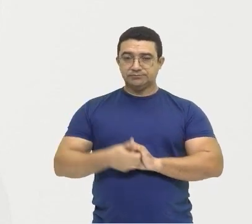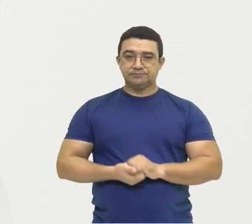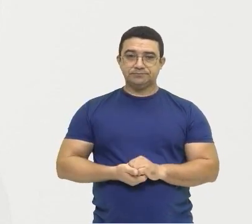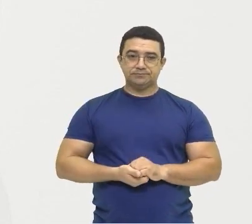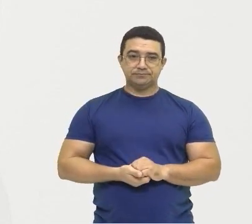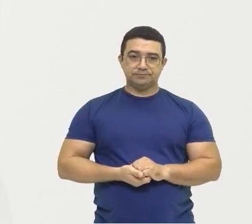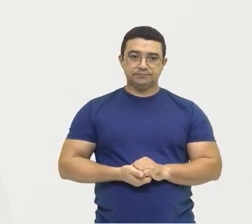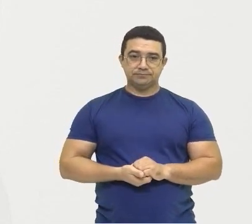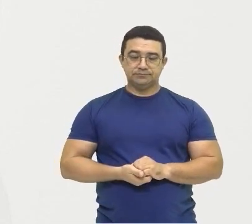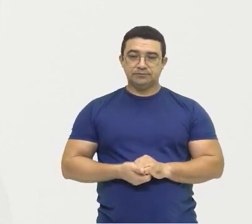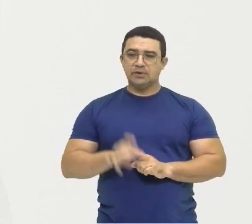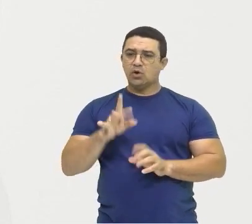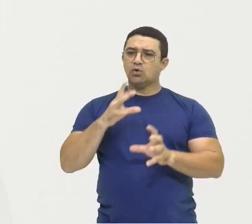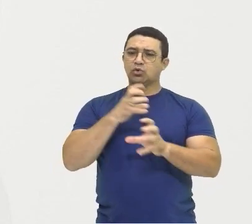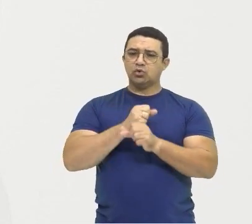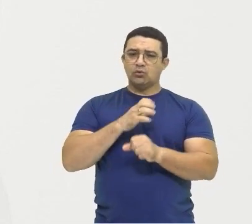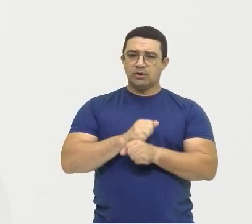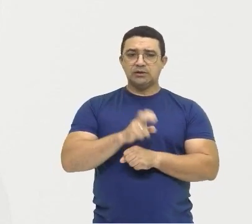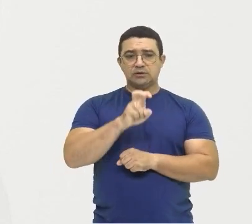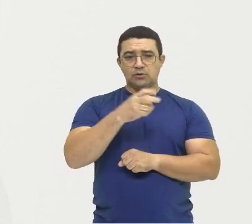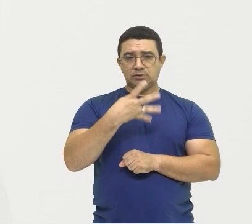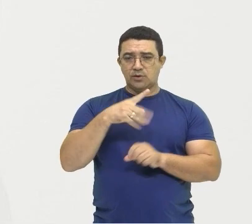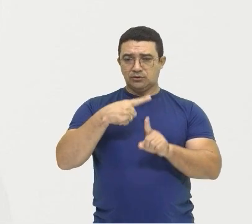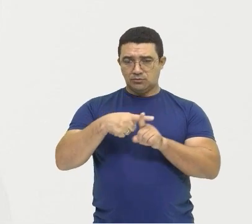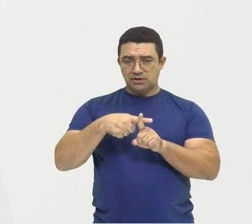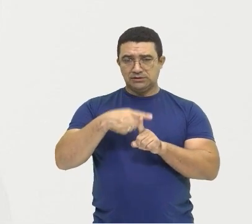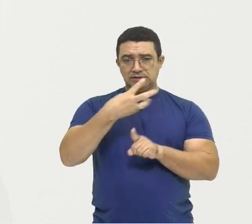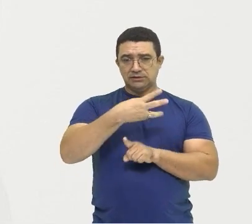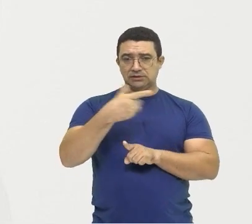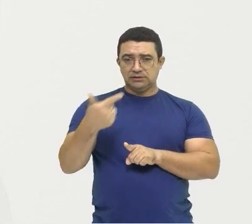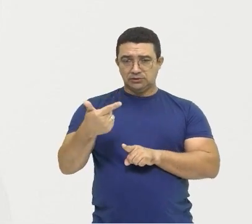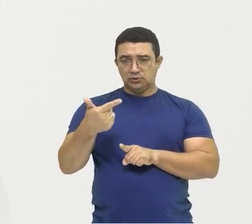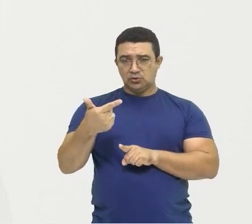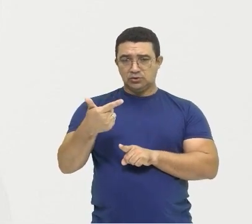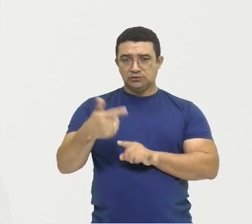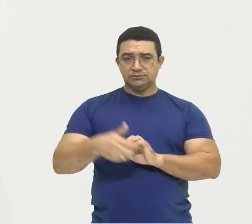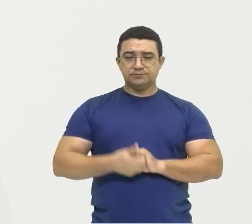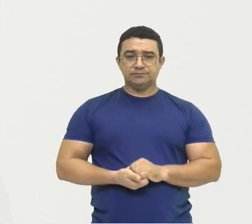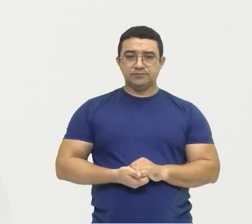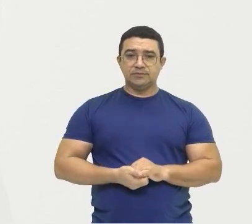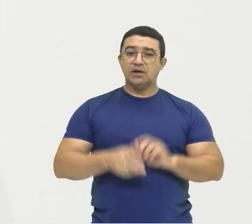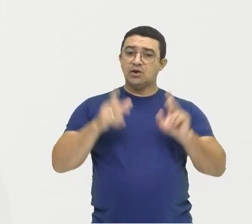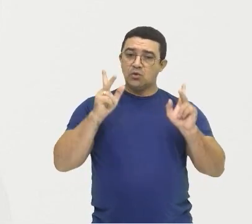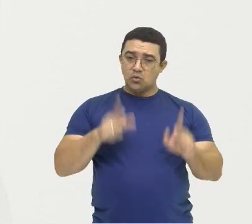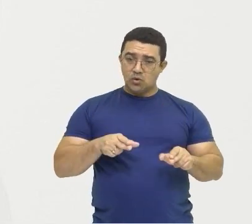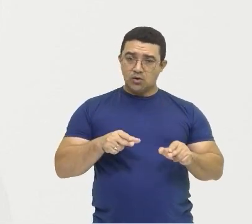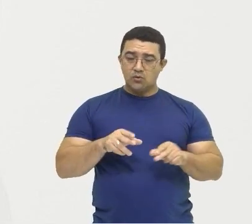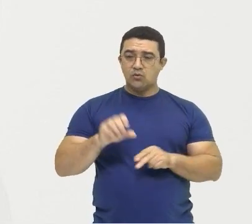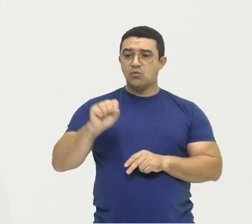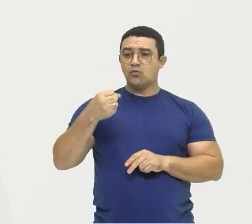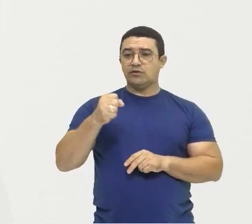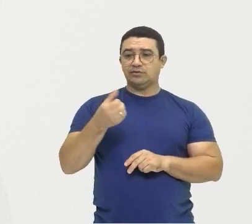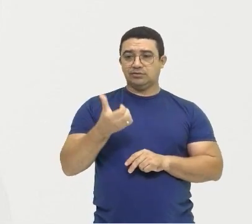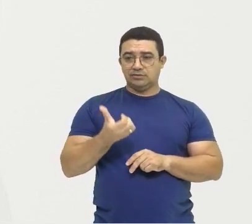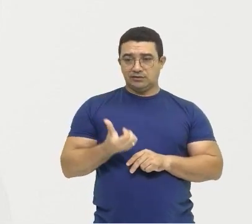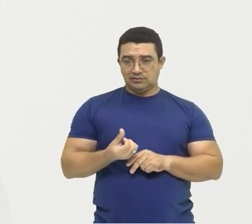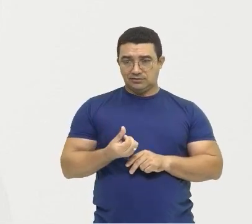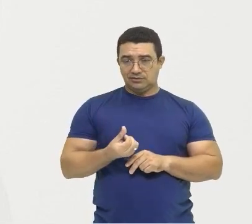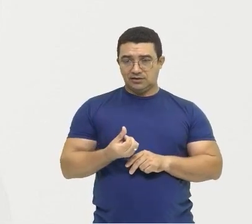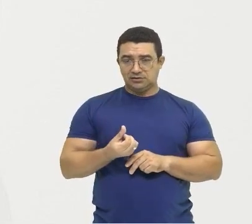Agora, basta somar que a gente encontra o resultado. 54 mais 32 é igual